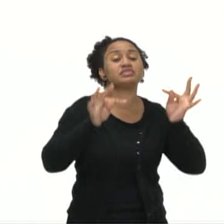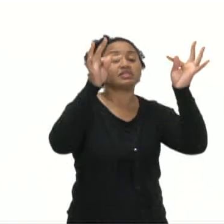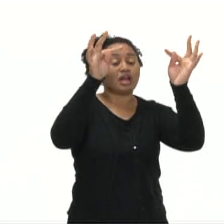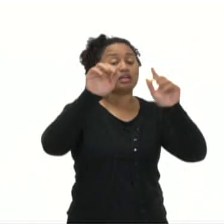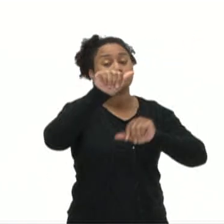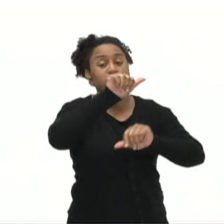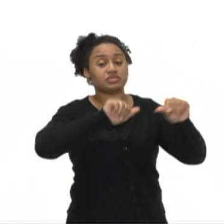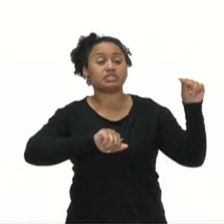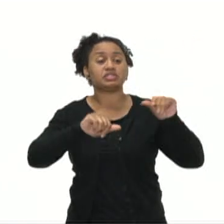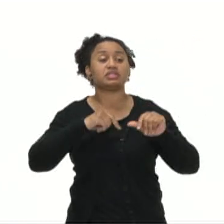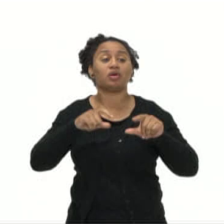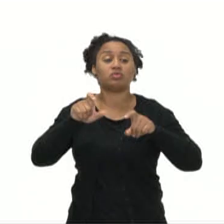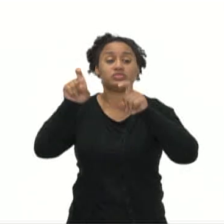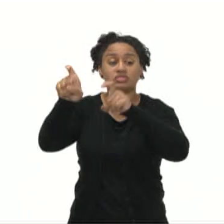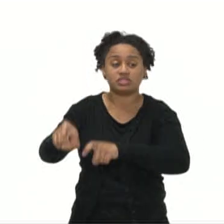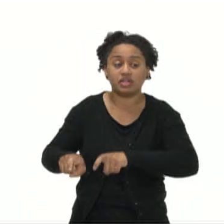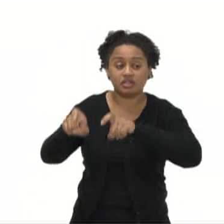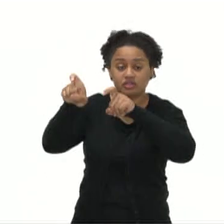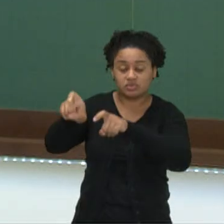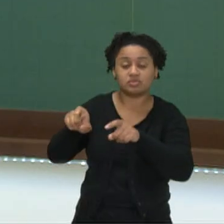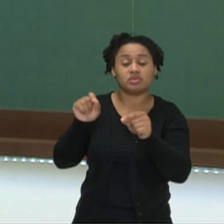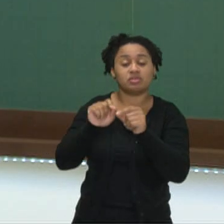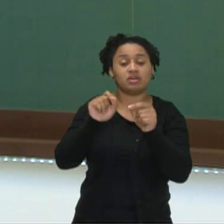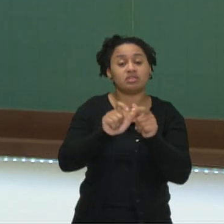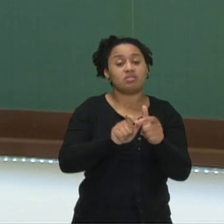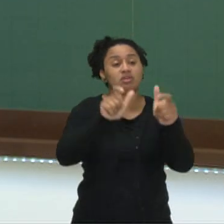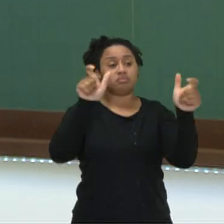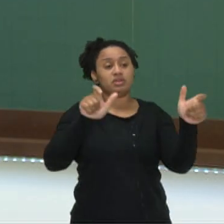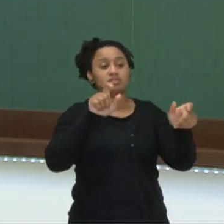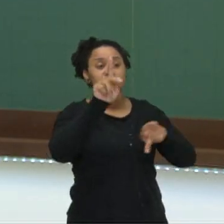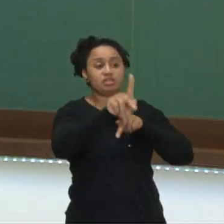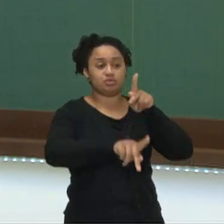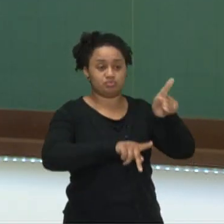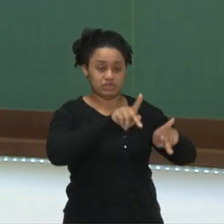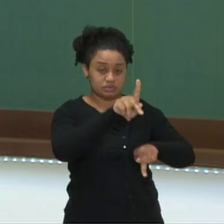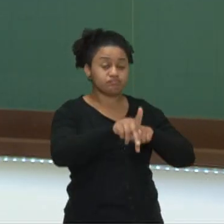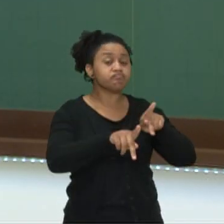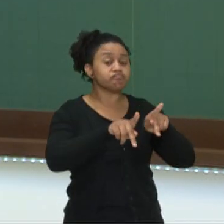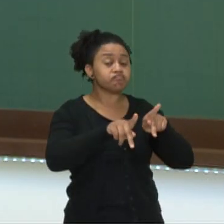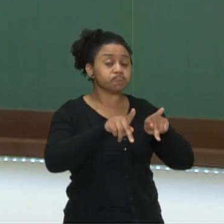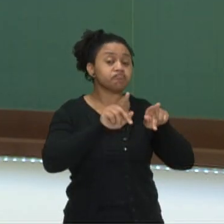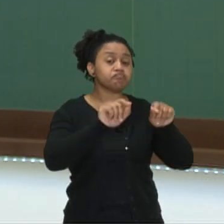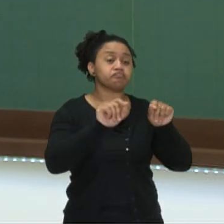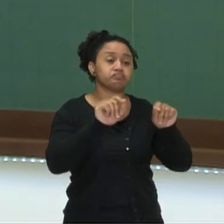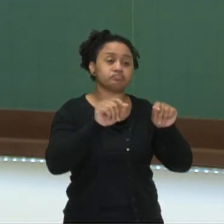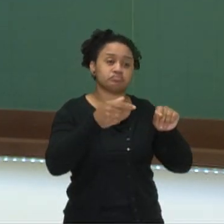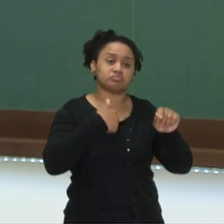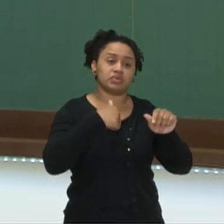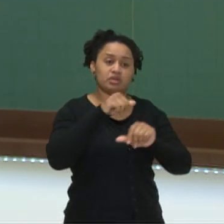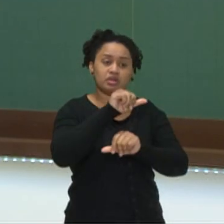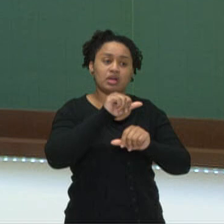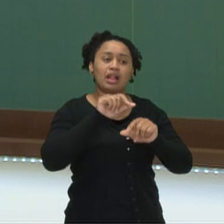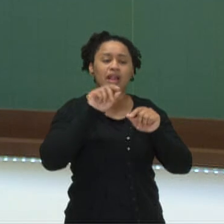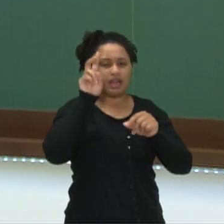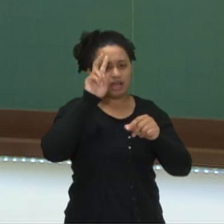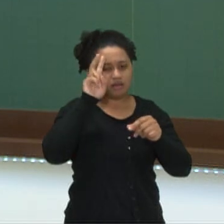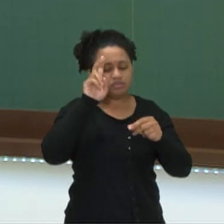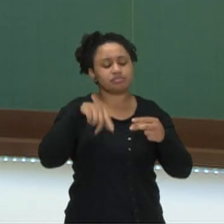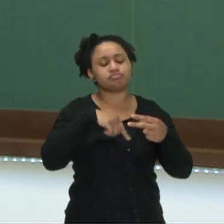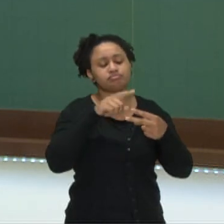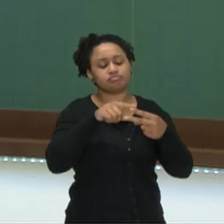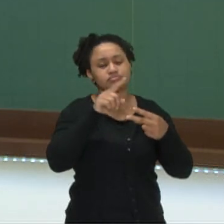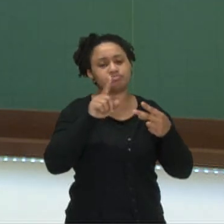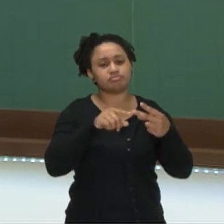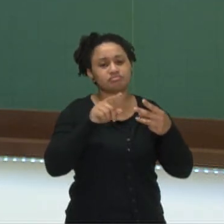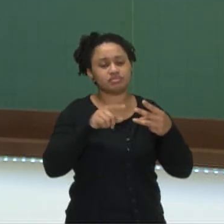agricultura, que vão possibilitar então o crescimento da população, né? Como a rotação trienal, lembra? Deixa uma